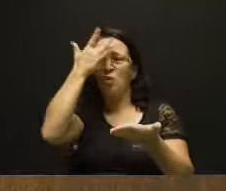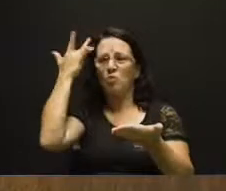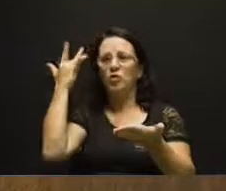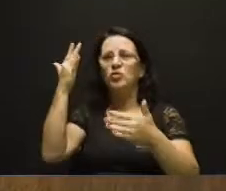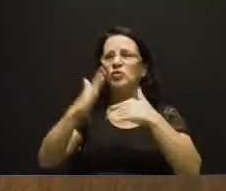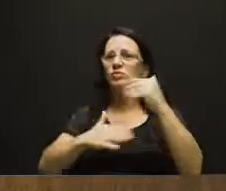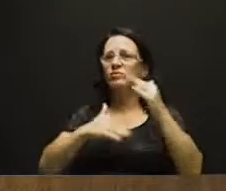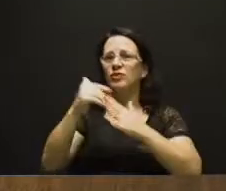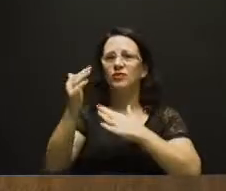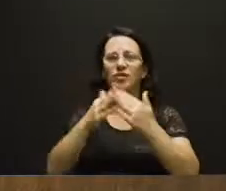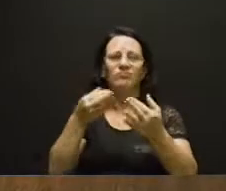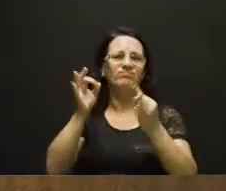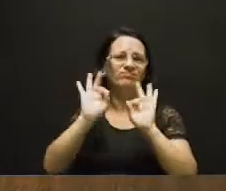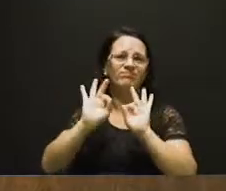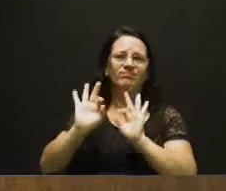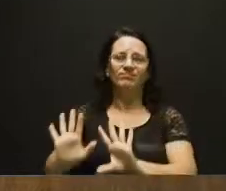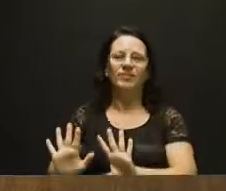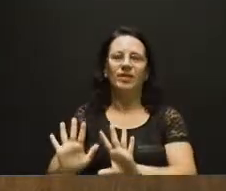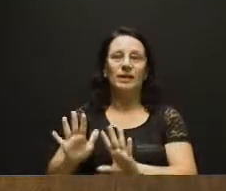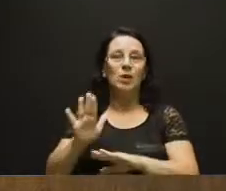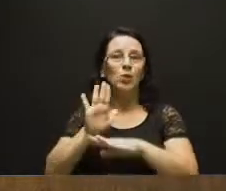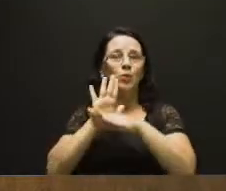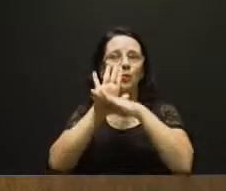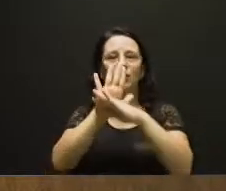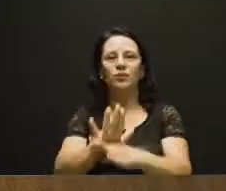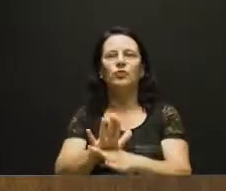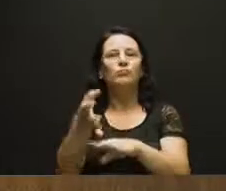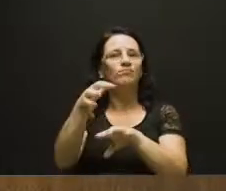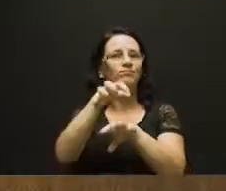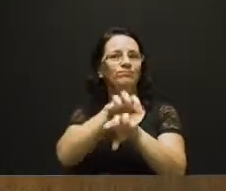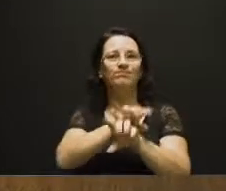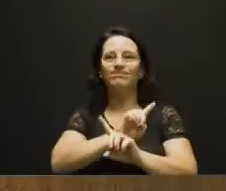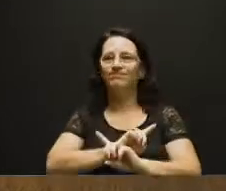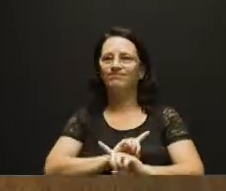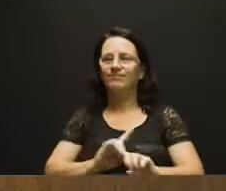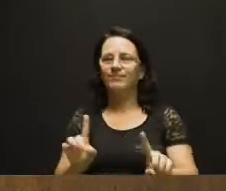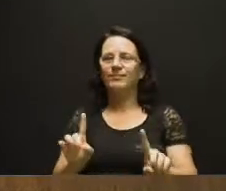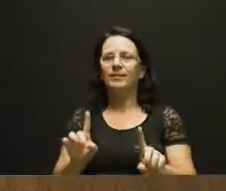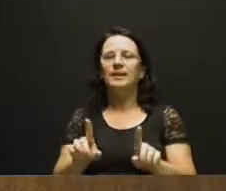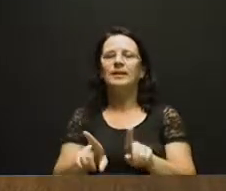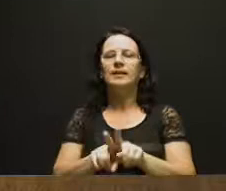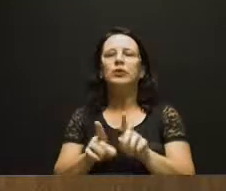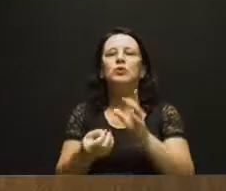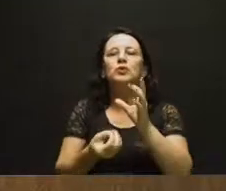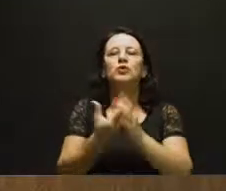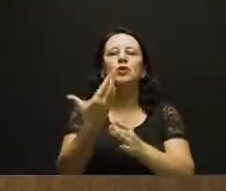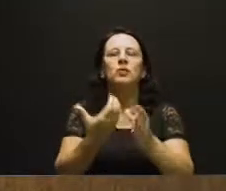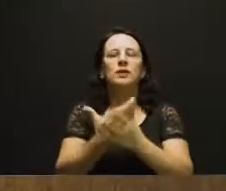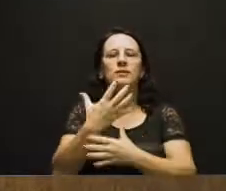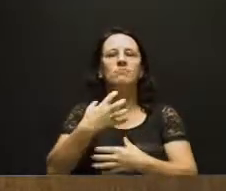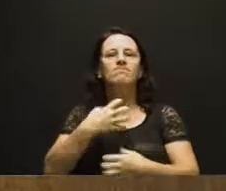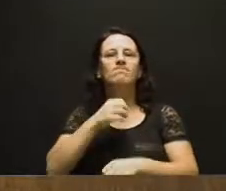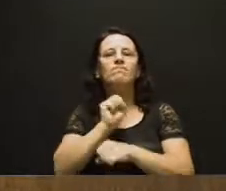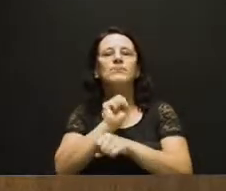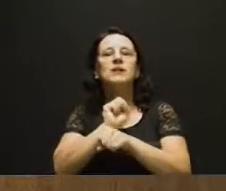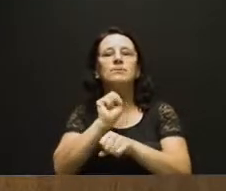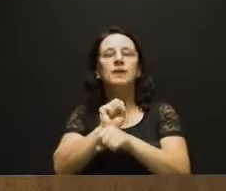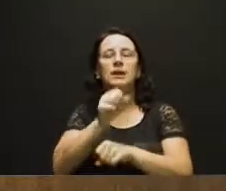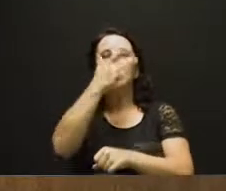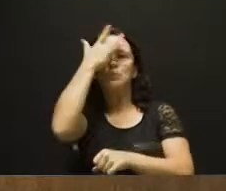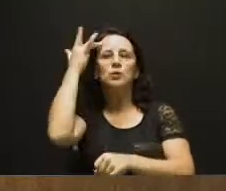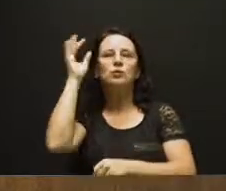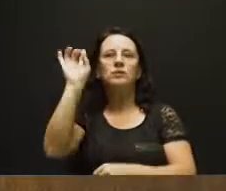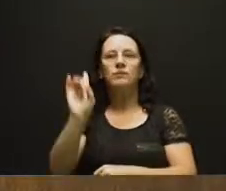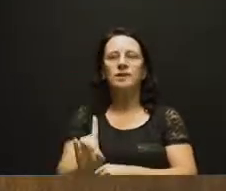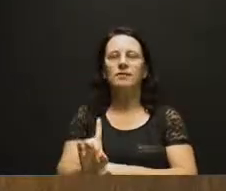qualificados isso não contribui com a inclusão mas tão-somente cria expectativa os